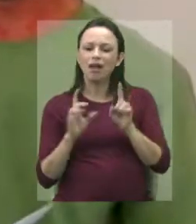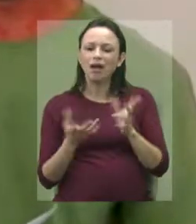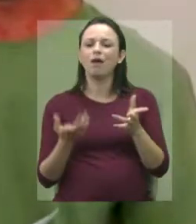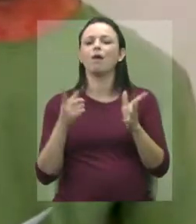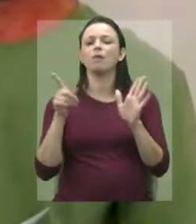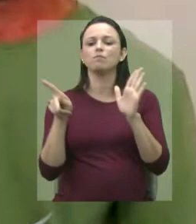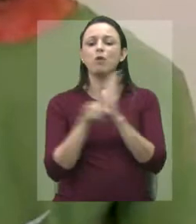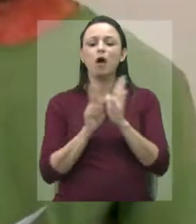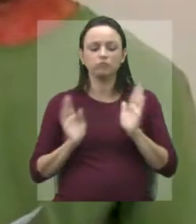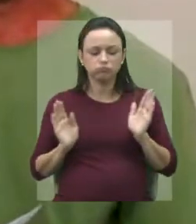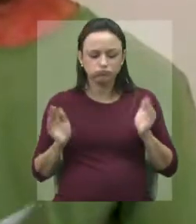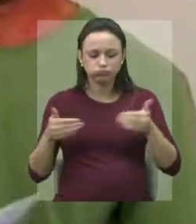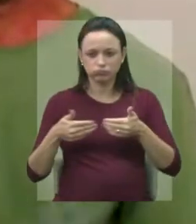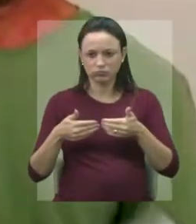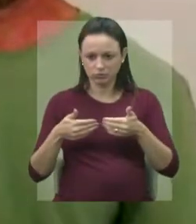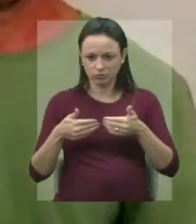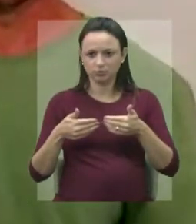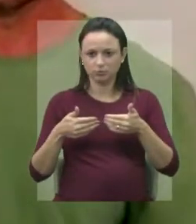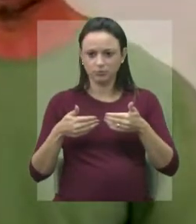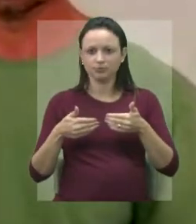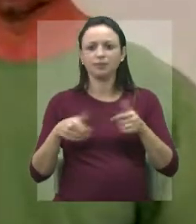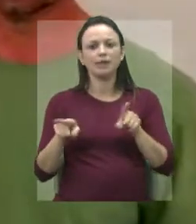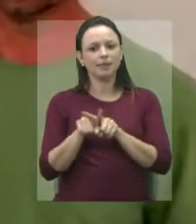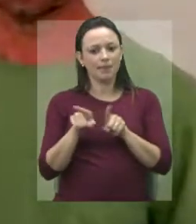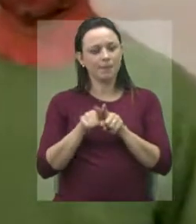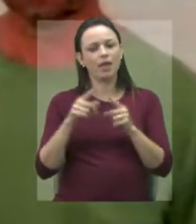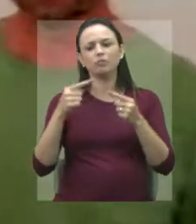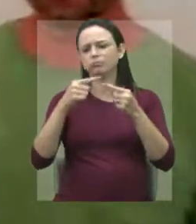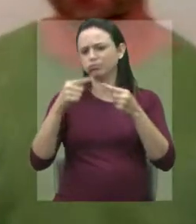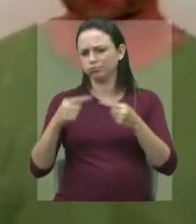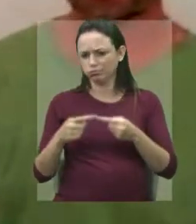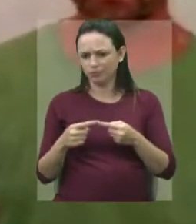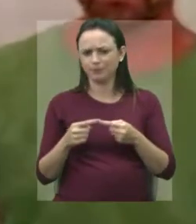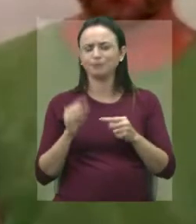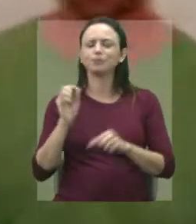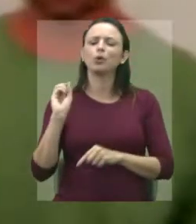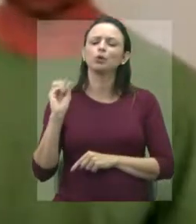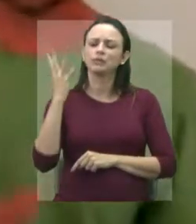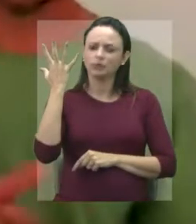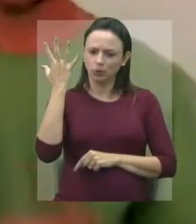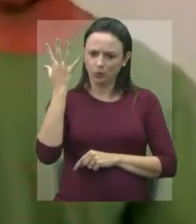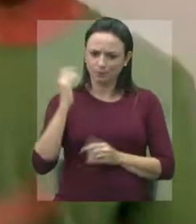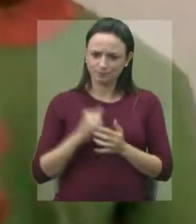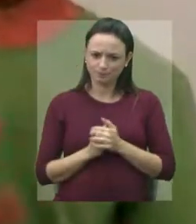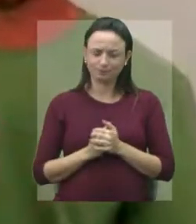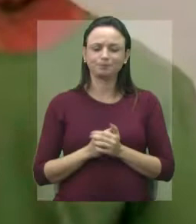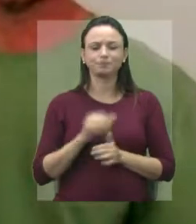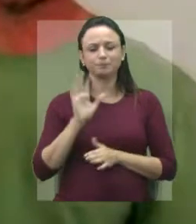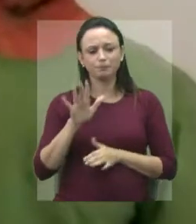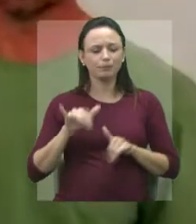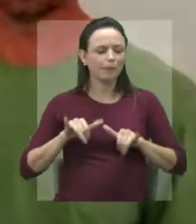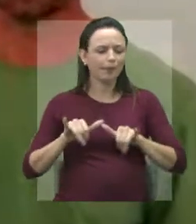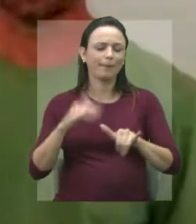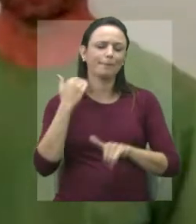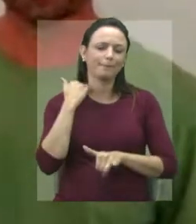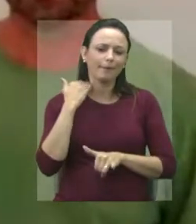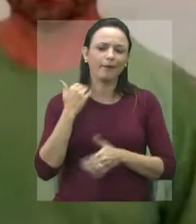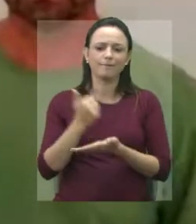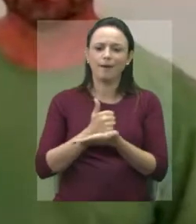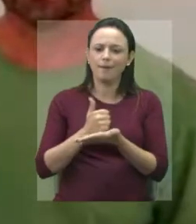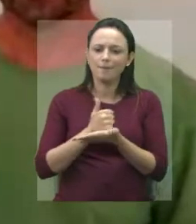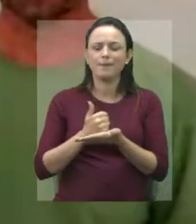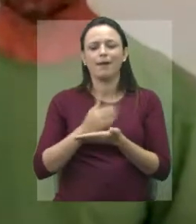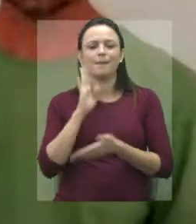mundial do autismo e outras providências. O que, que aconteceu? É, supermercado, banco, farmácia,